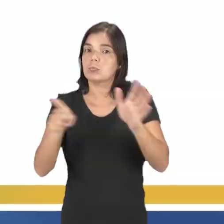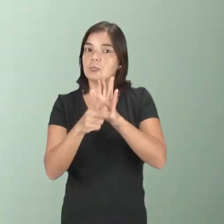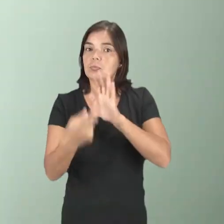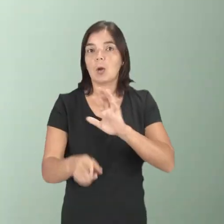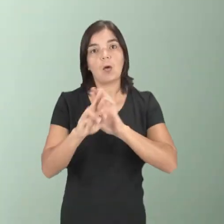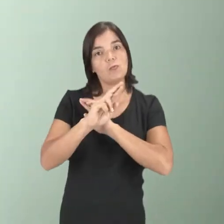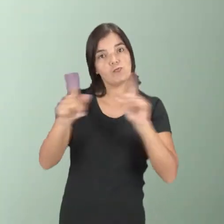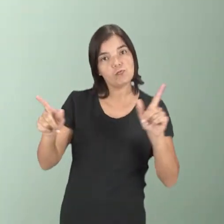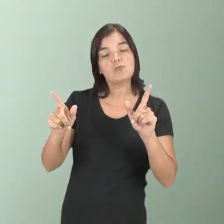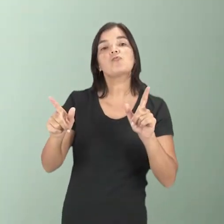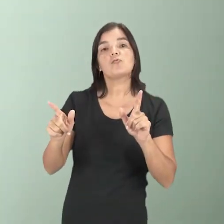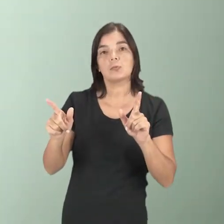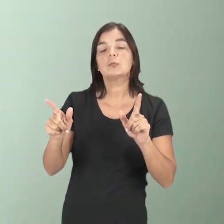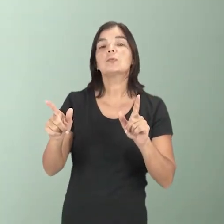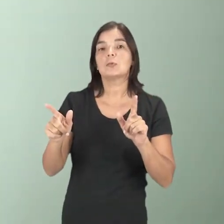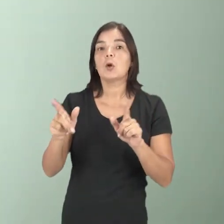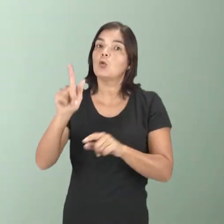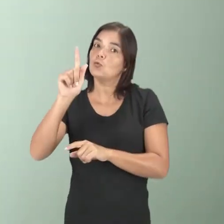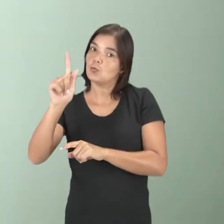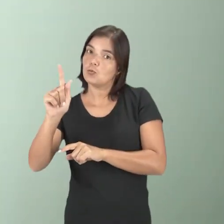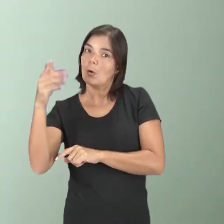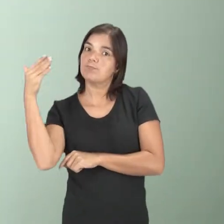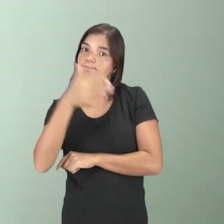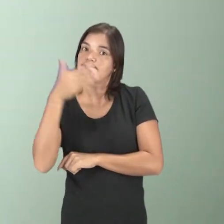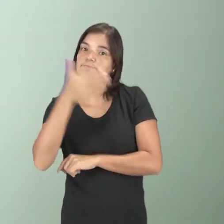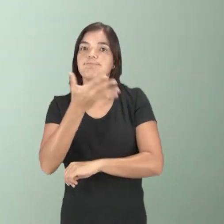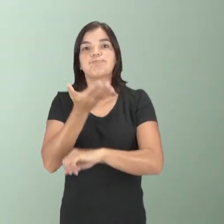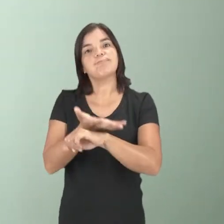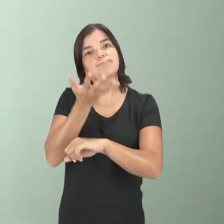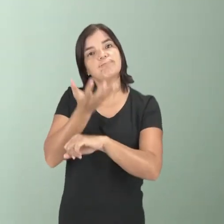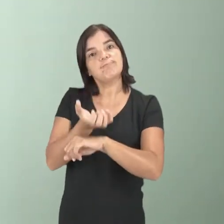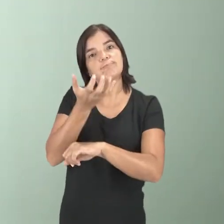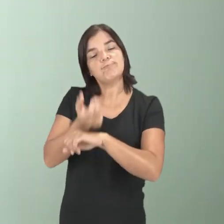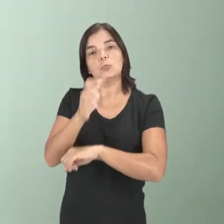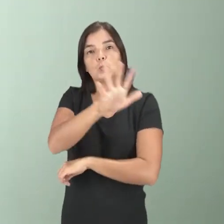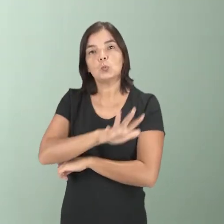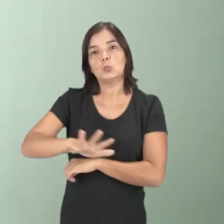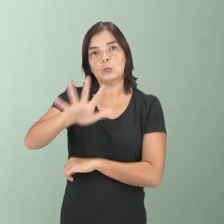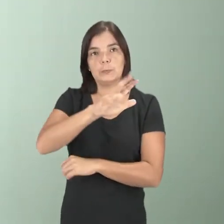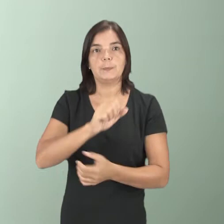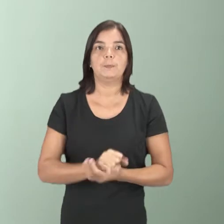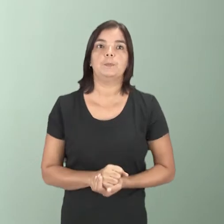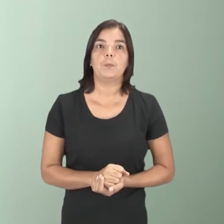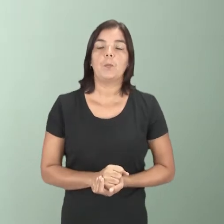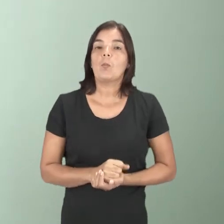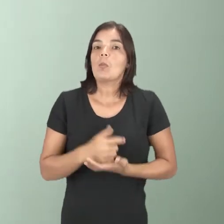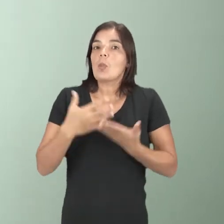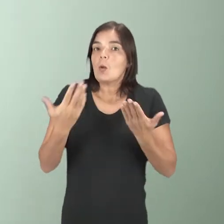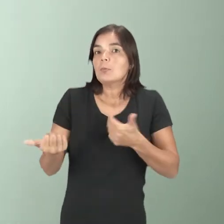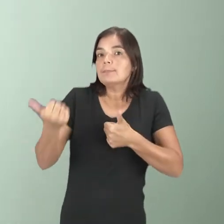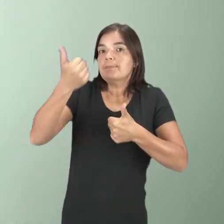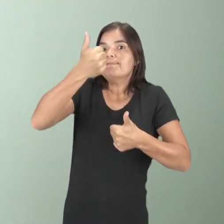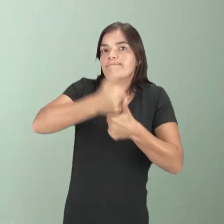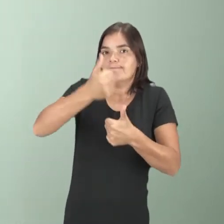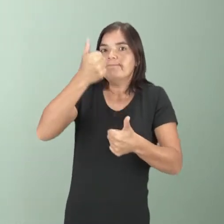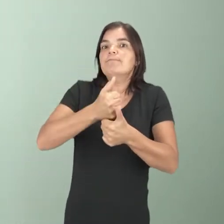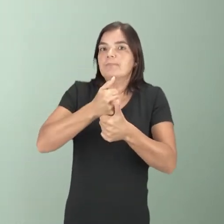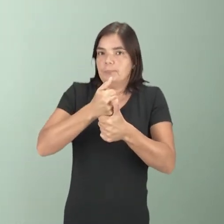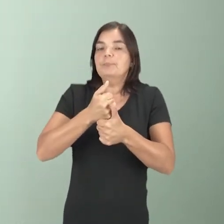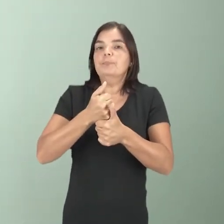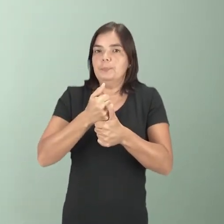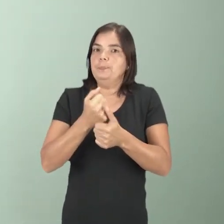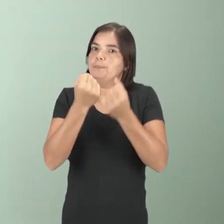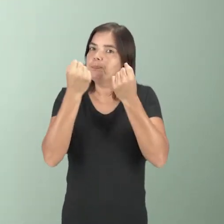é diferente do G constante da gravitação universal. Quando a gente substitui essa equação